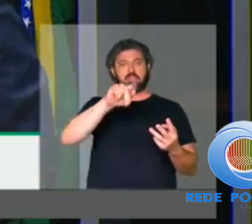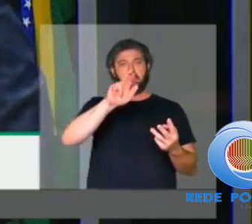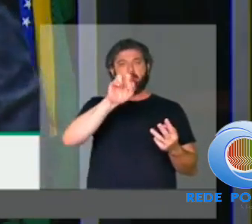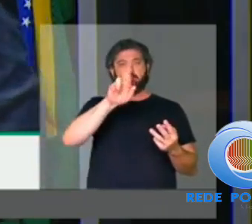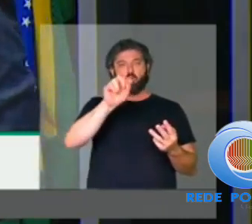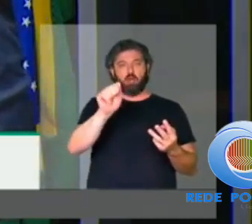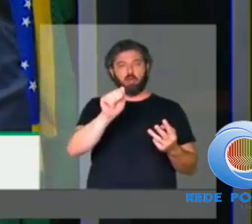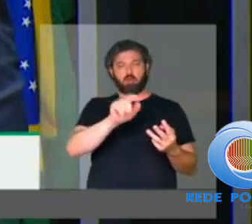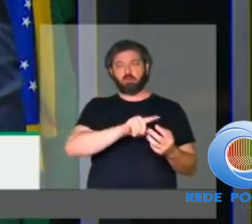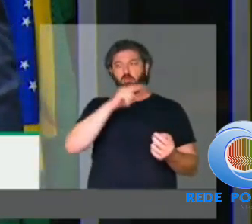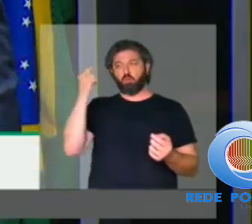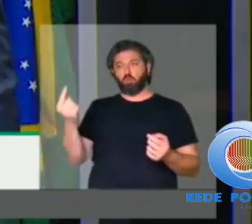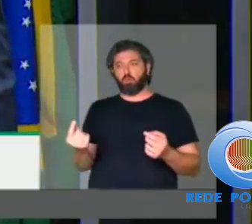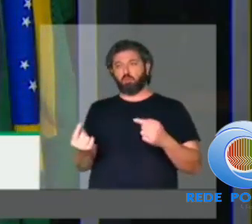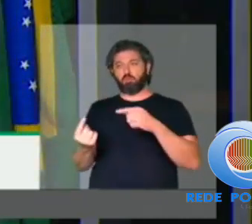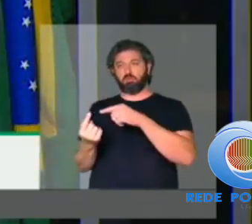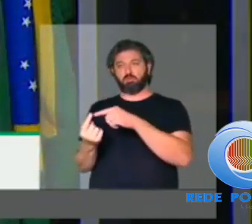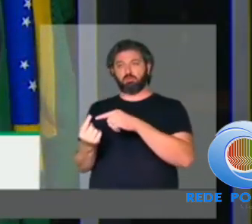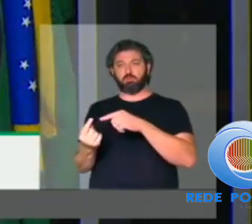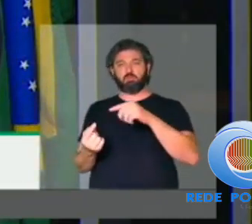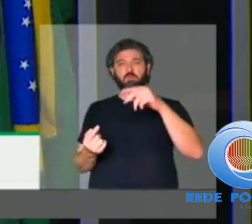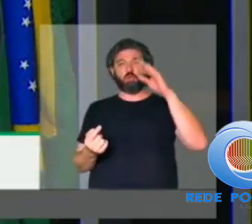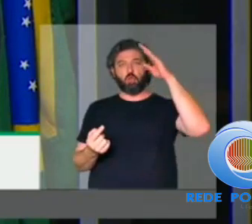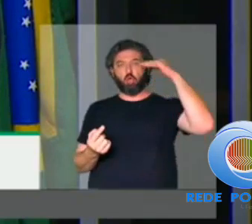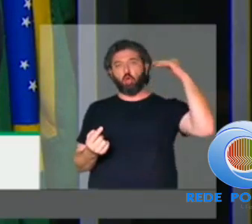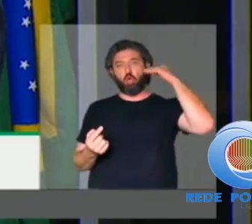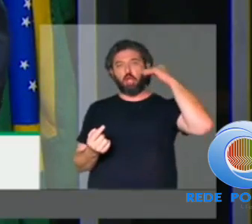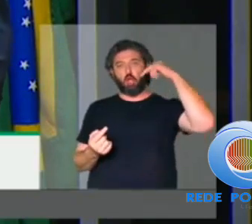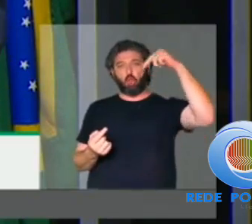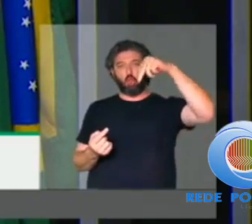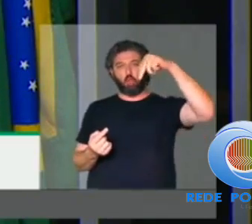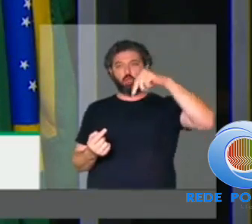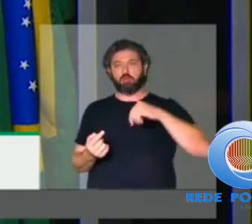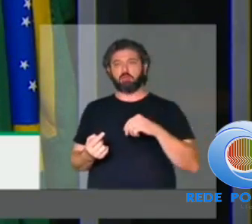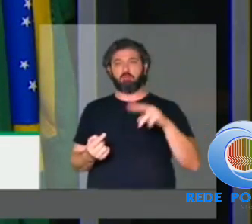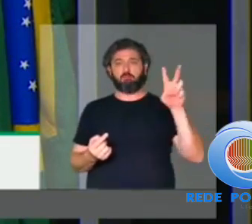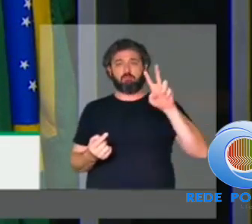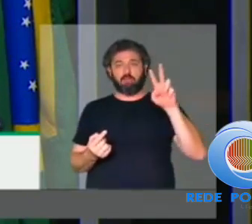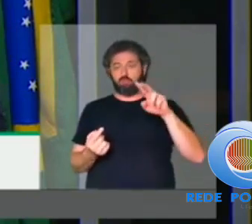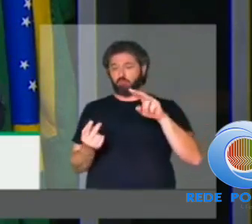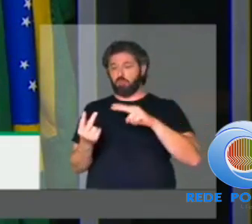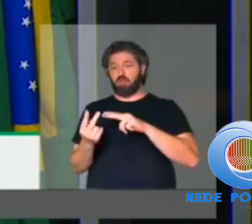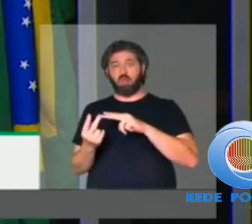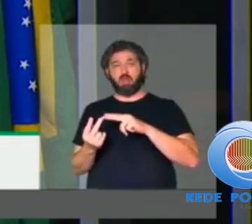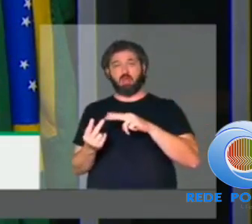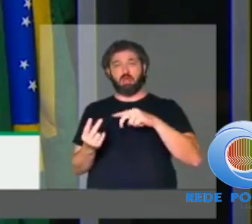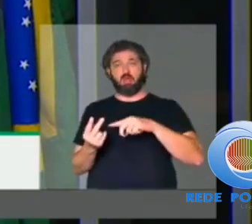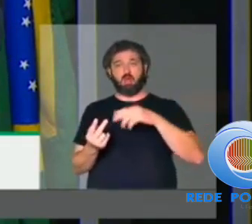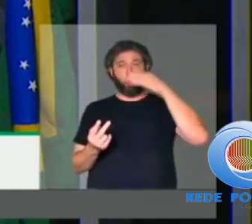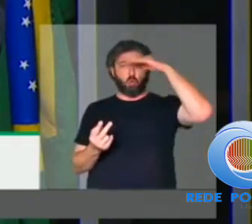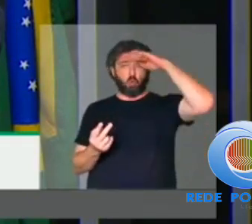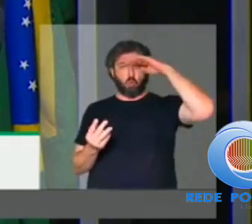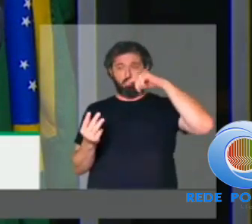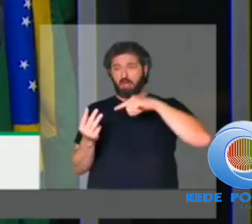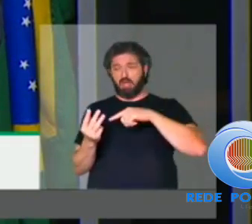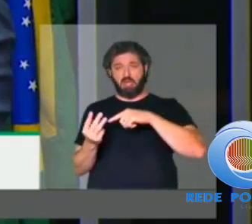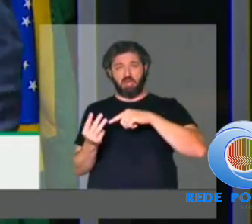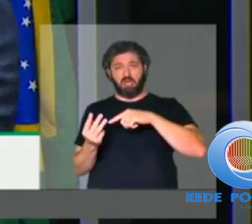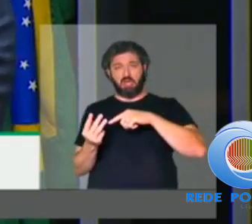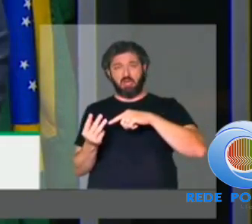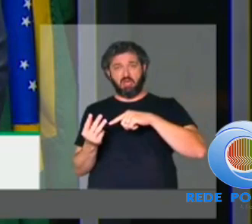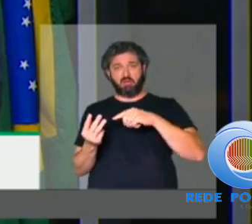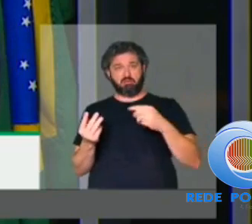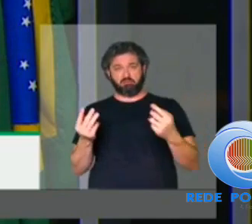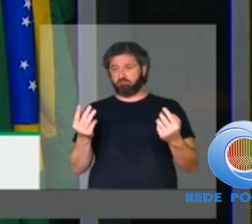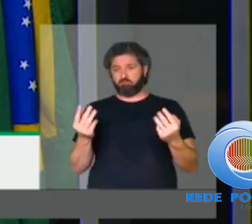lado, nós temos Coreia do Norte, nós temos Venezuela, nós temos Cuba.